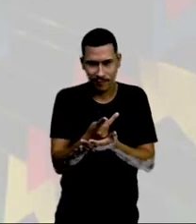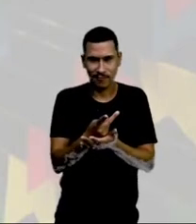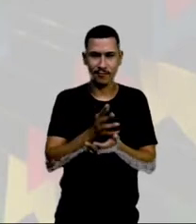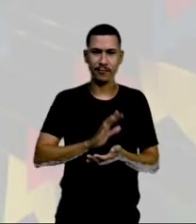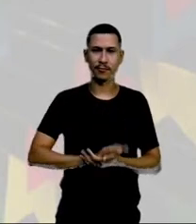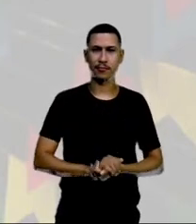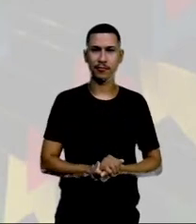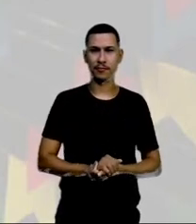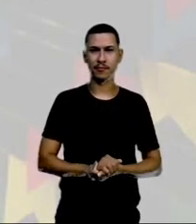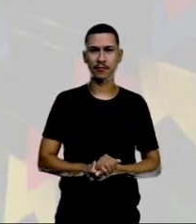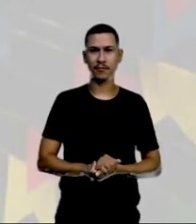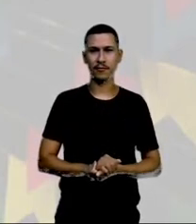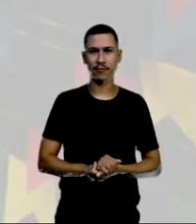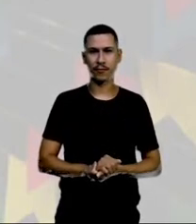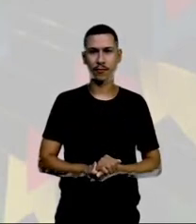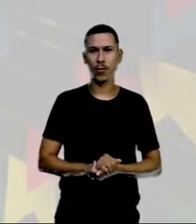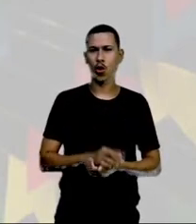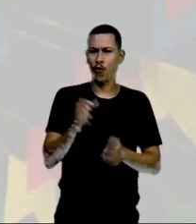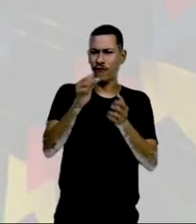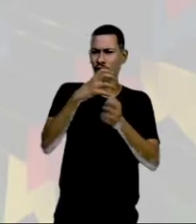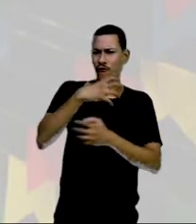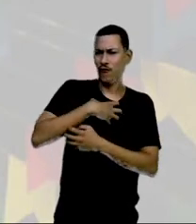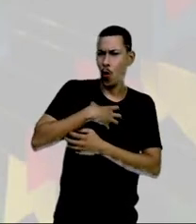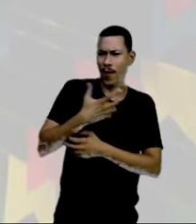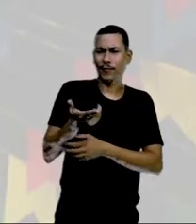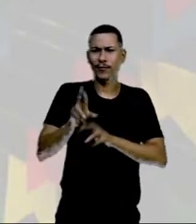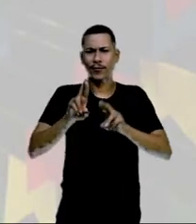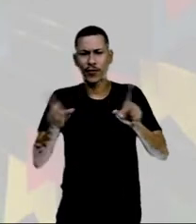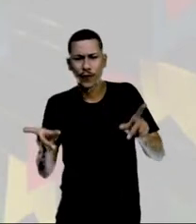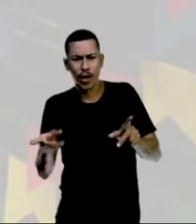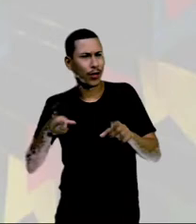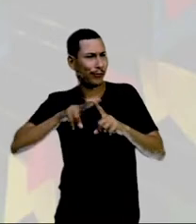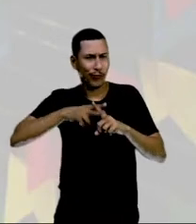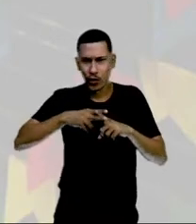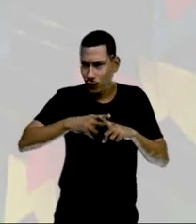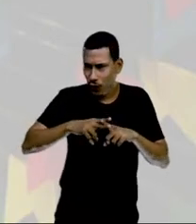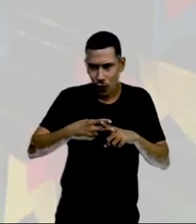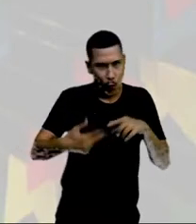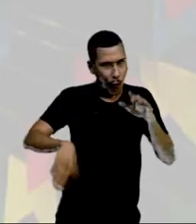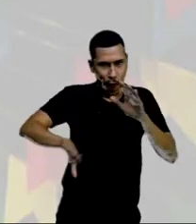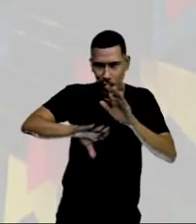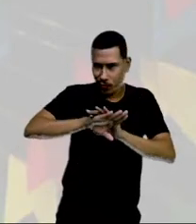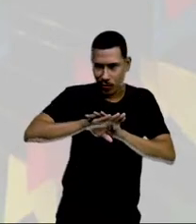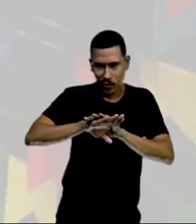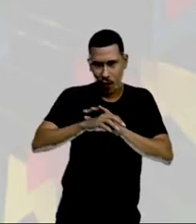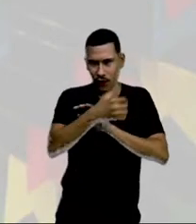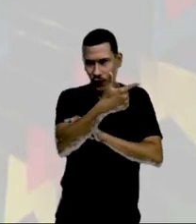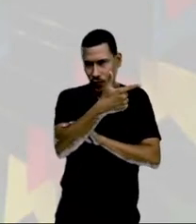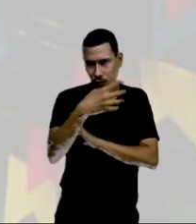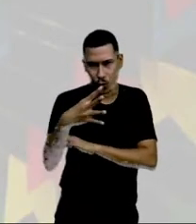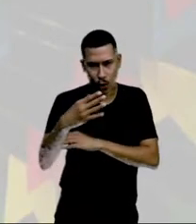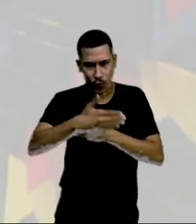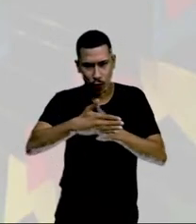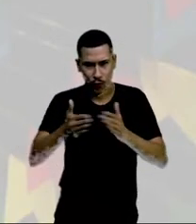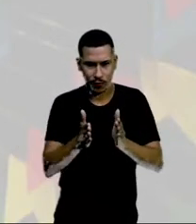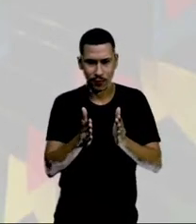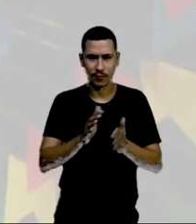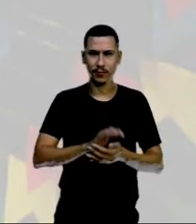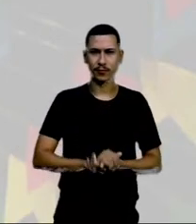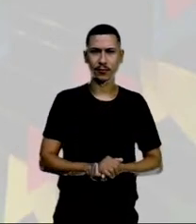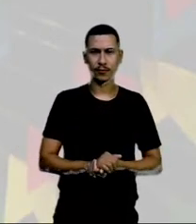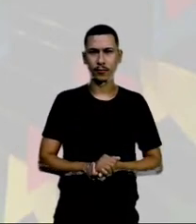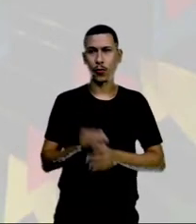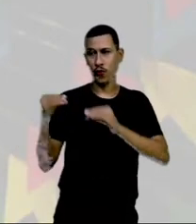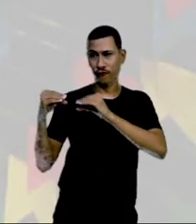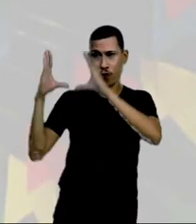Esse aqui é um formato que não vai funcionar para ela guardar as 24 caixinhas.